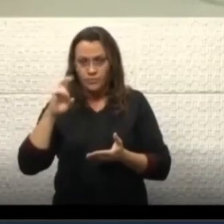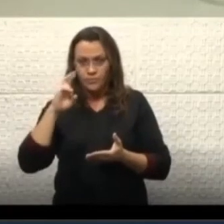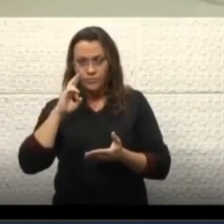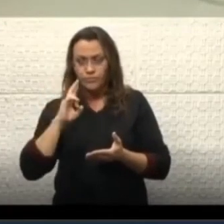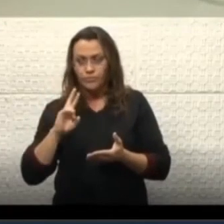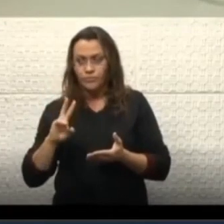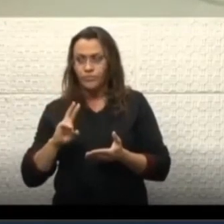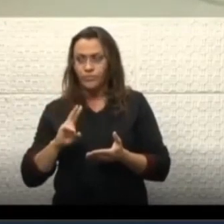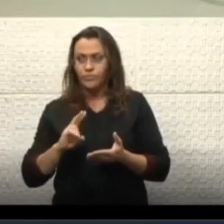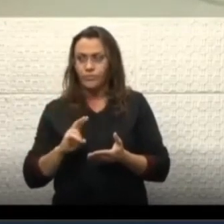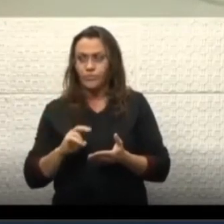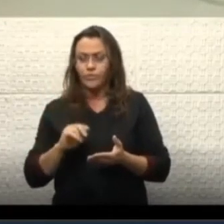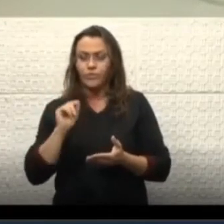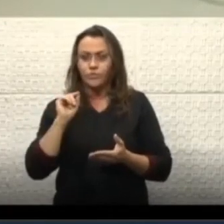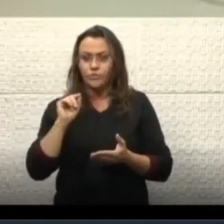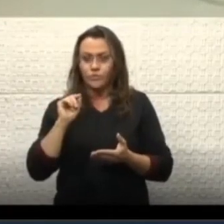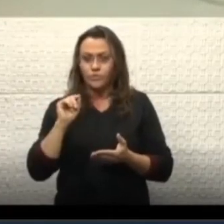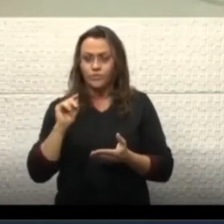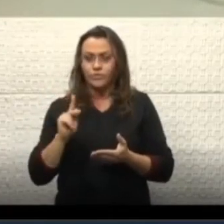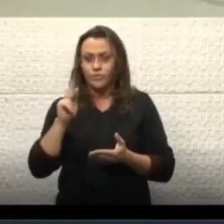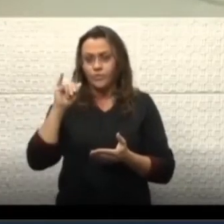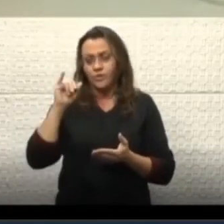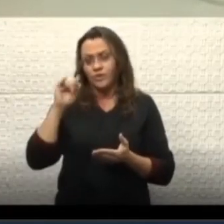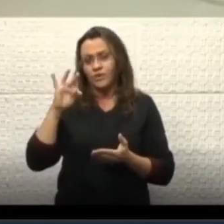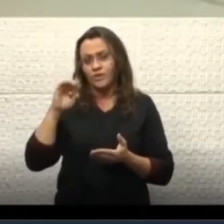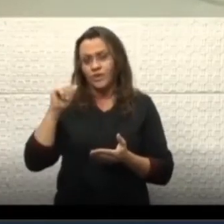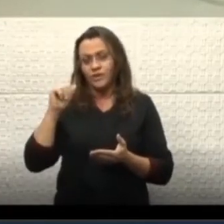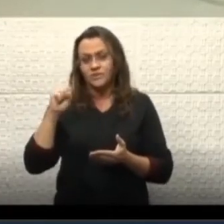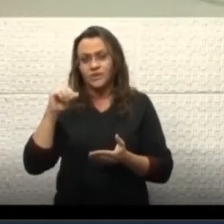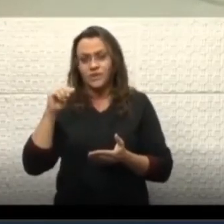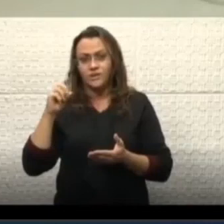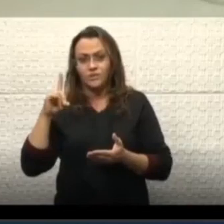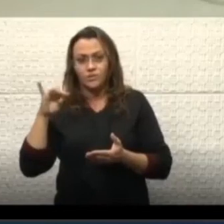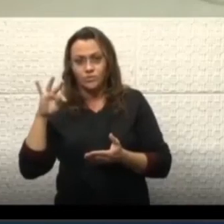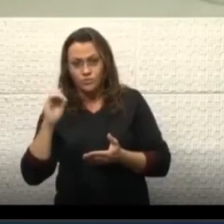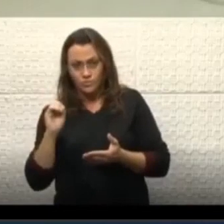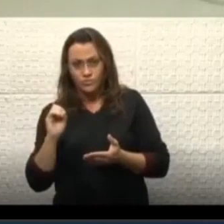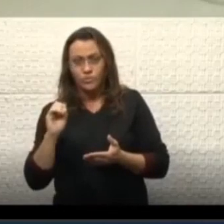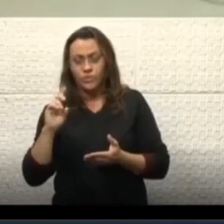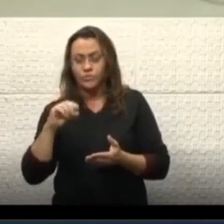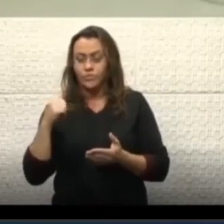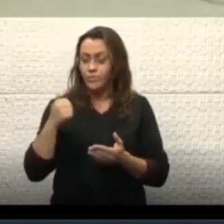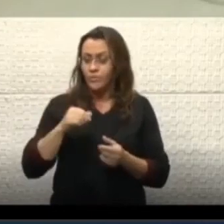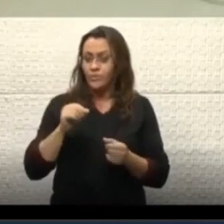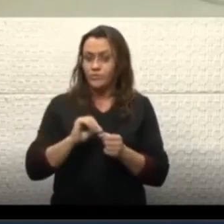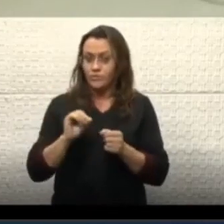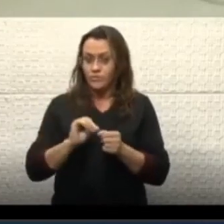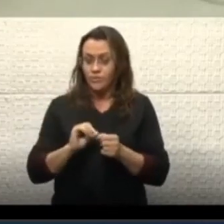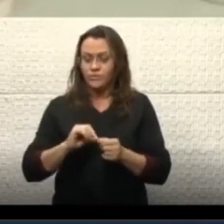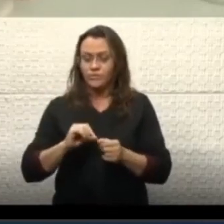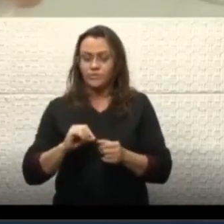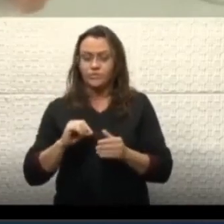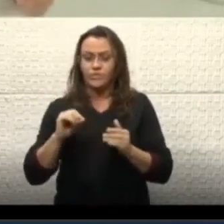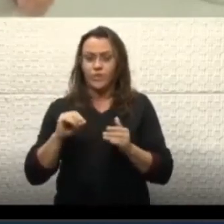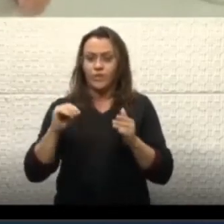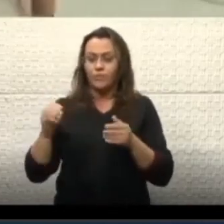no Kitasato e no funil de Buchner, nós passamos primeiro por essa peneira. Esse procedimento, na